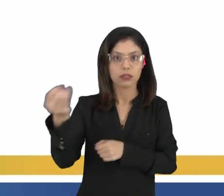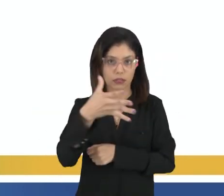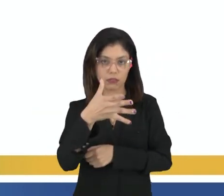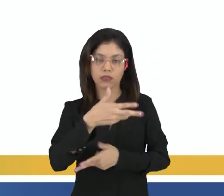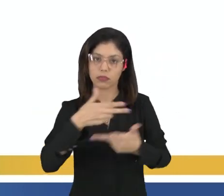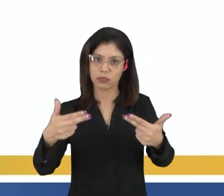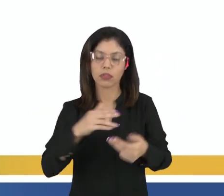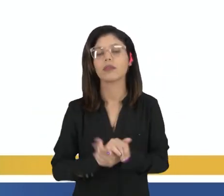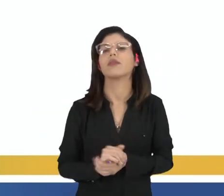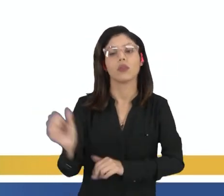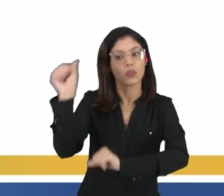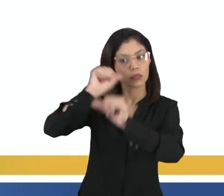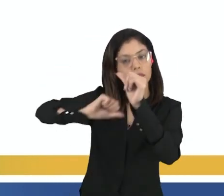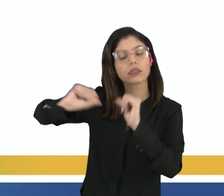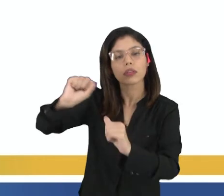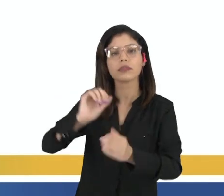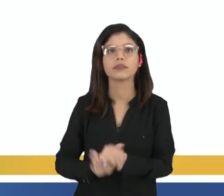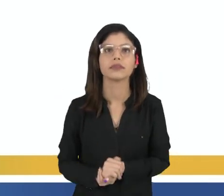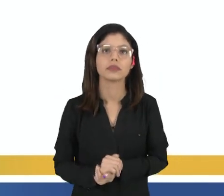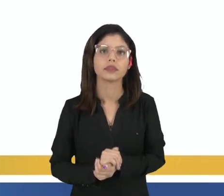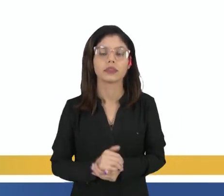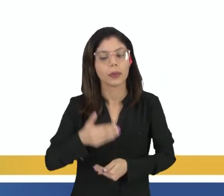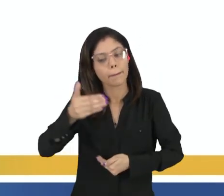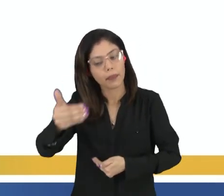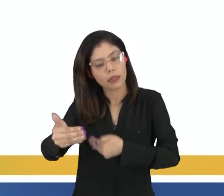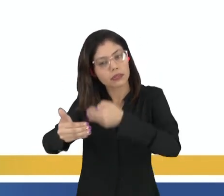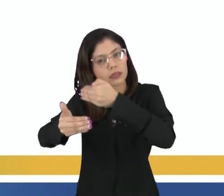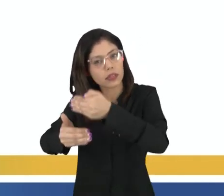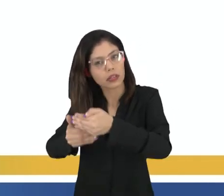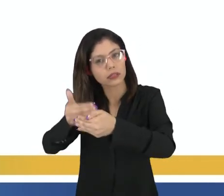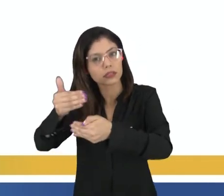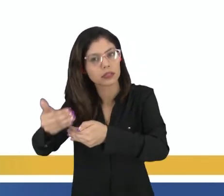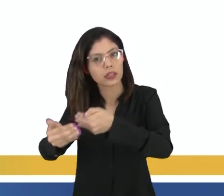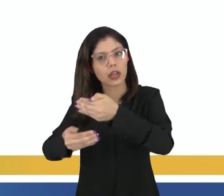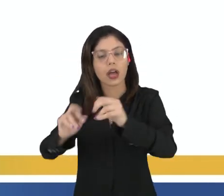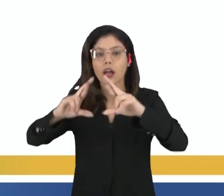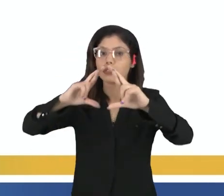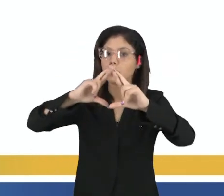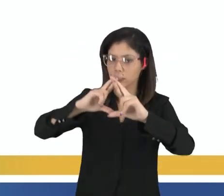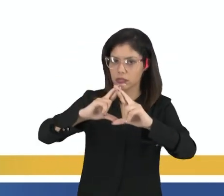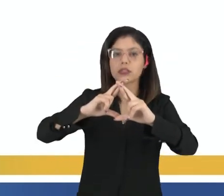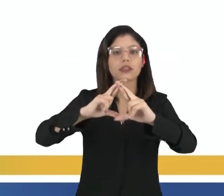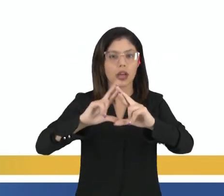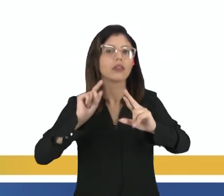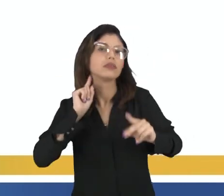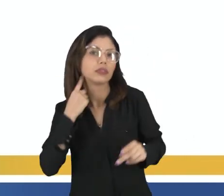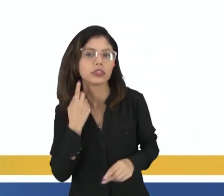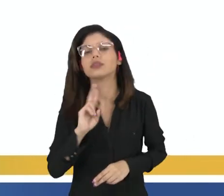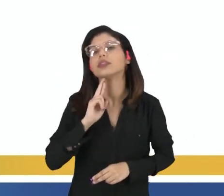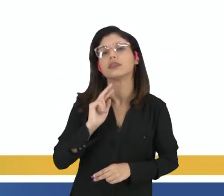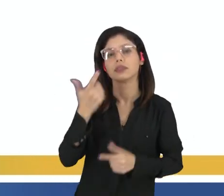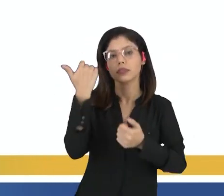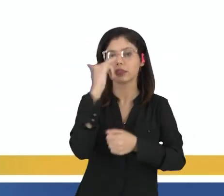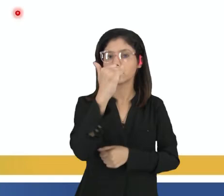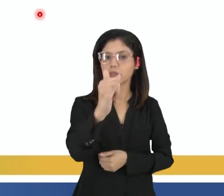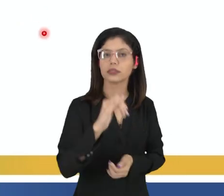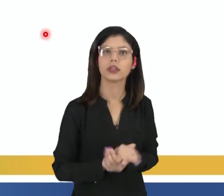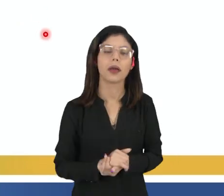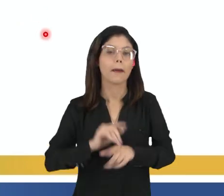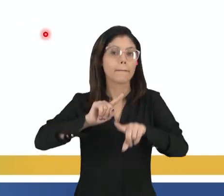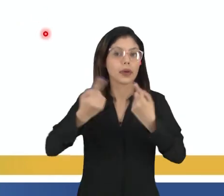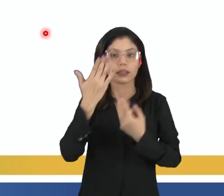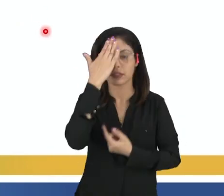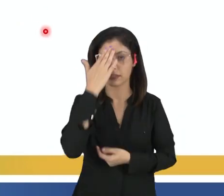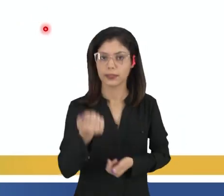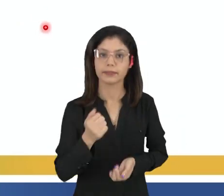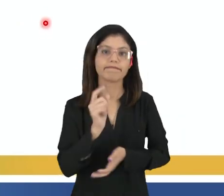esse seria um processo mais eficiente quando se trata do reciclar o lixo eletrônico. Porém, a gente sabe que